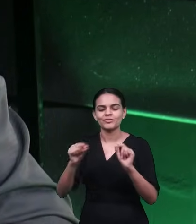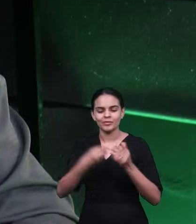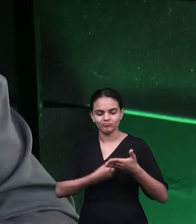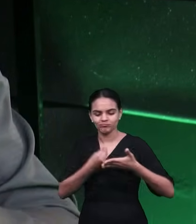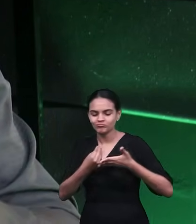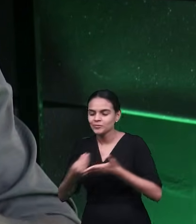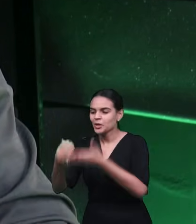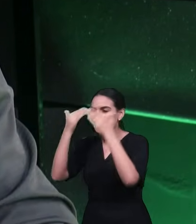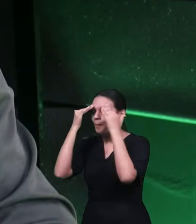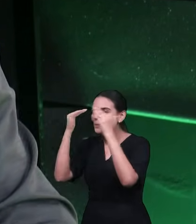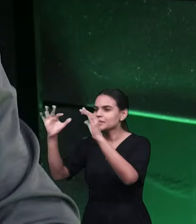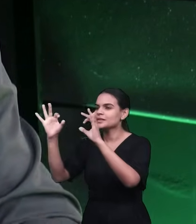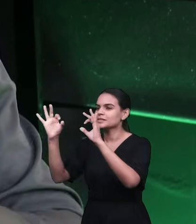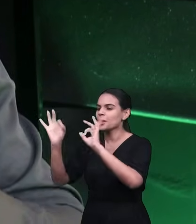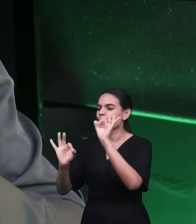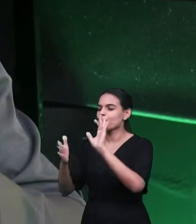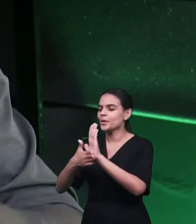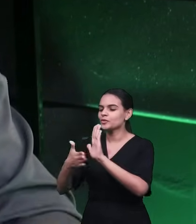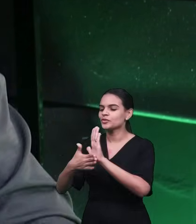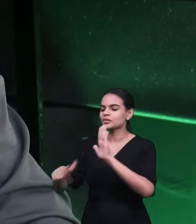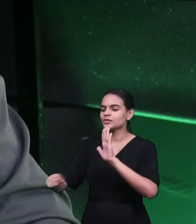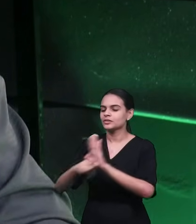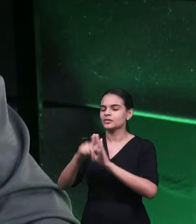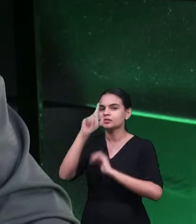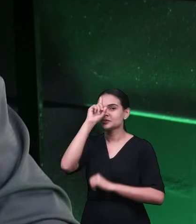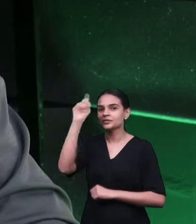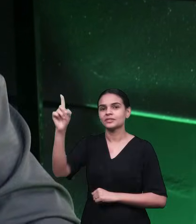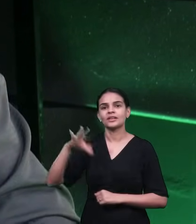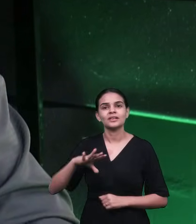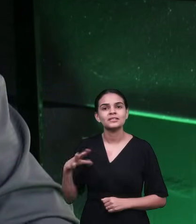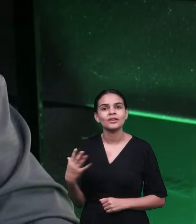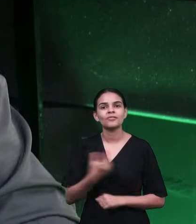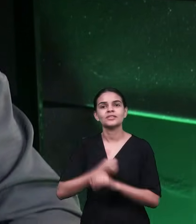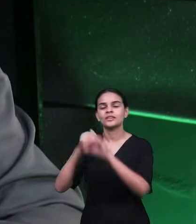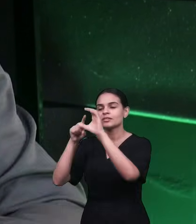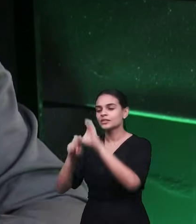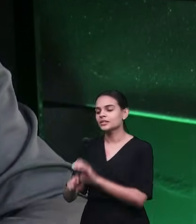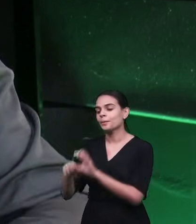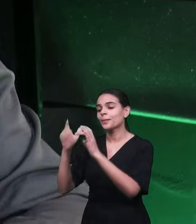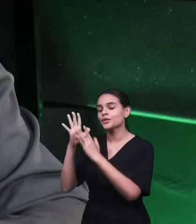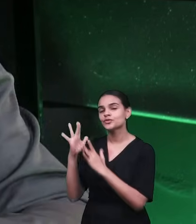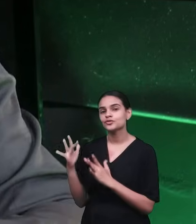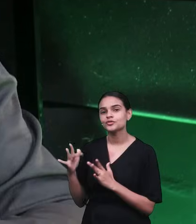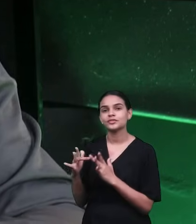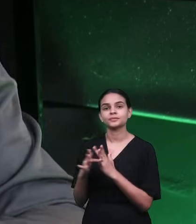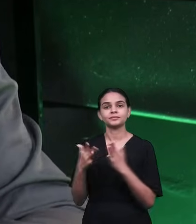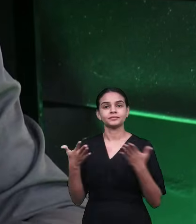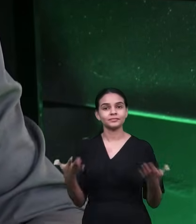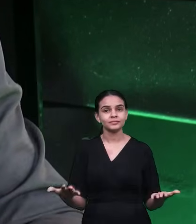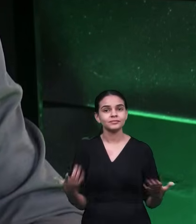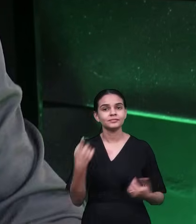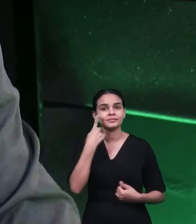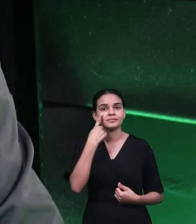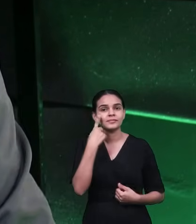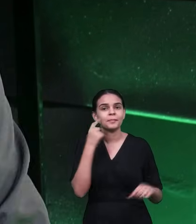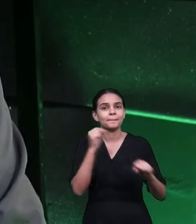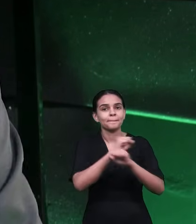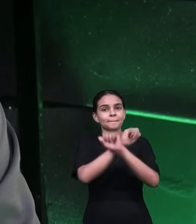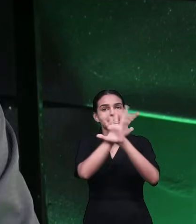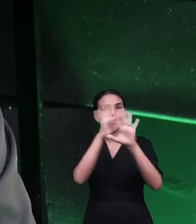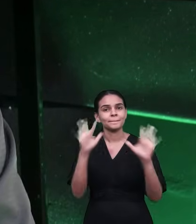Deus, é o reino dos céus, é a salvação através de Jesus, tudo isso. Então ali nós vamos ver nitidamente isso,